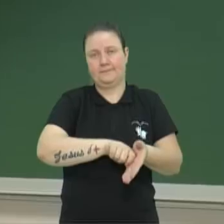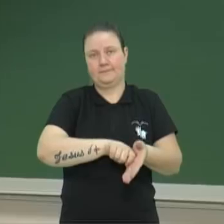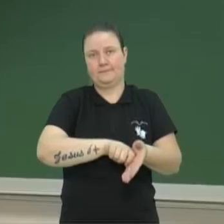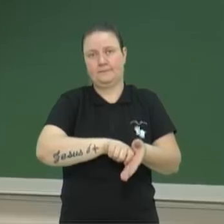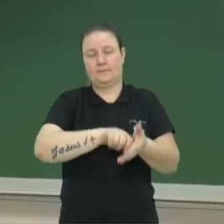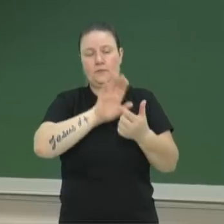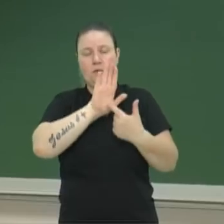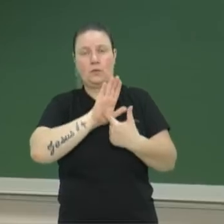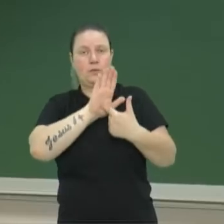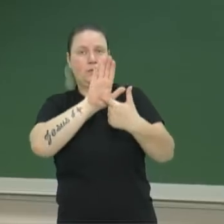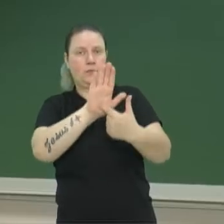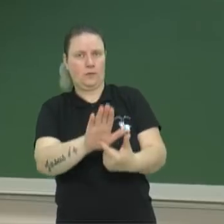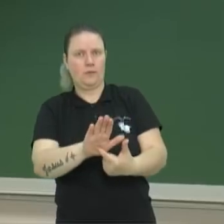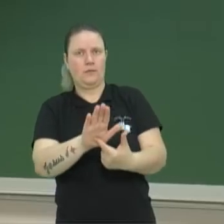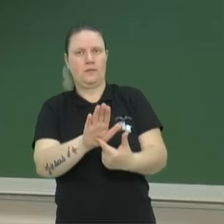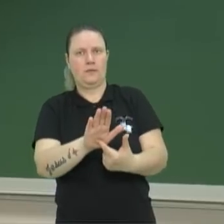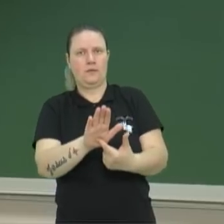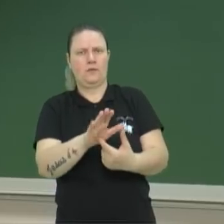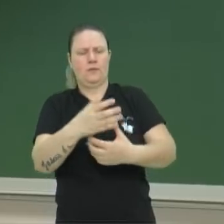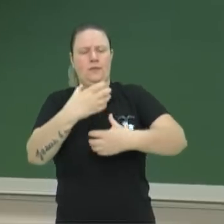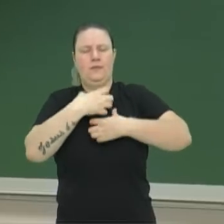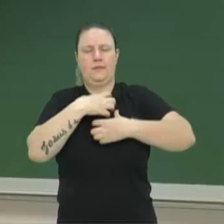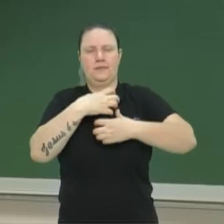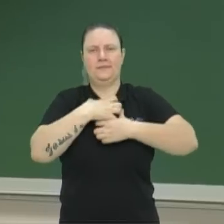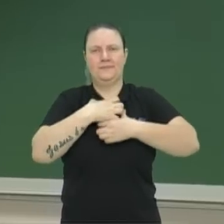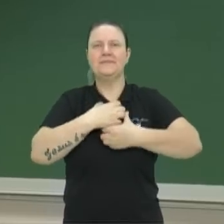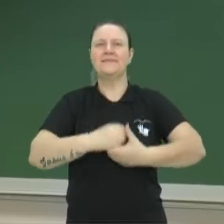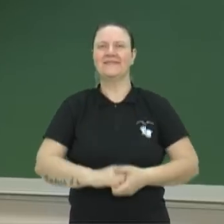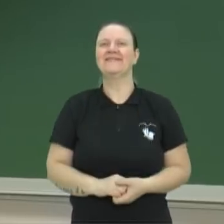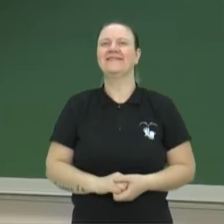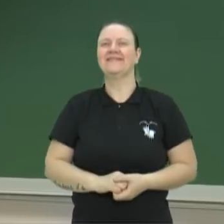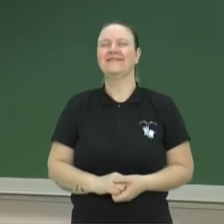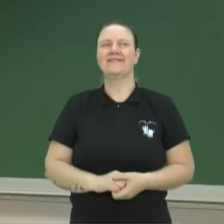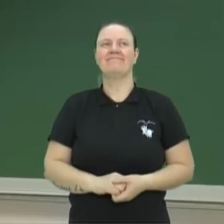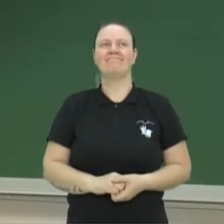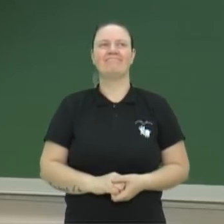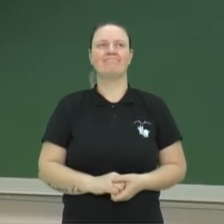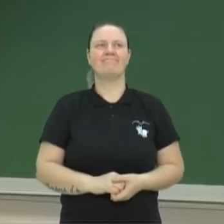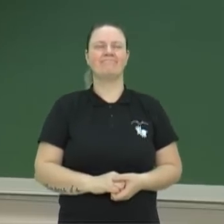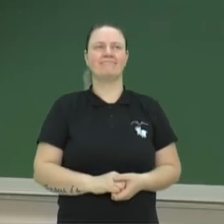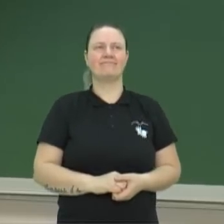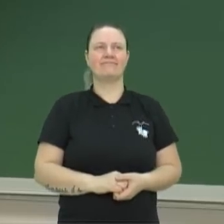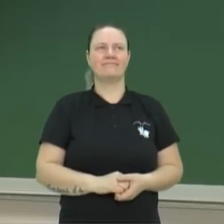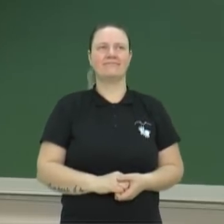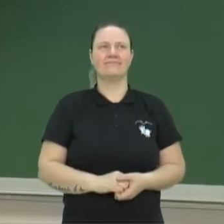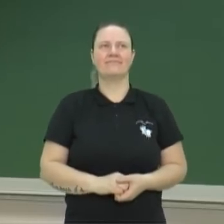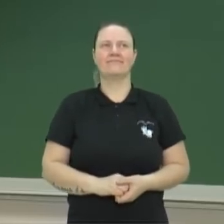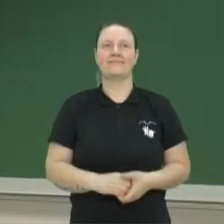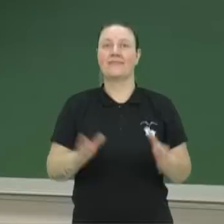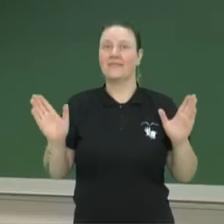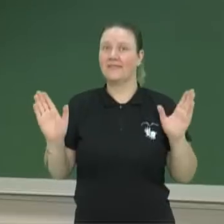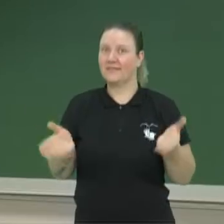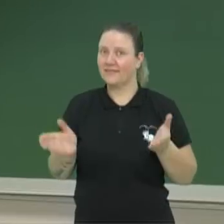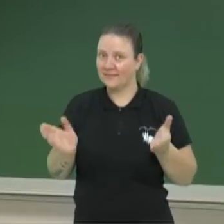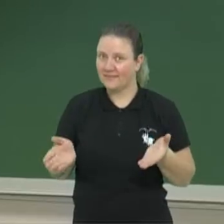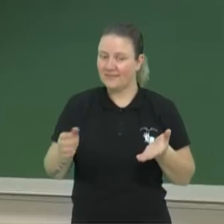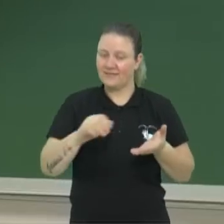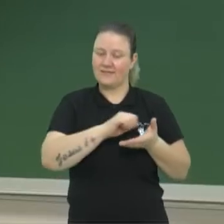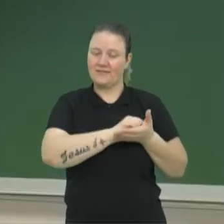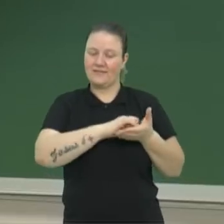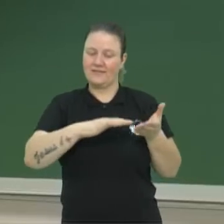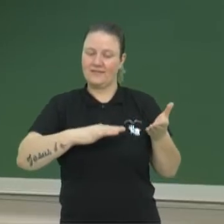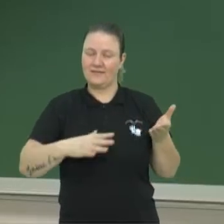uma representatividade ali do sentido, né? Beleza? E agora a nossa